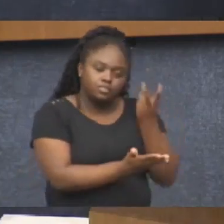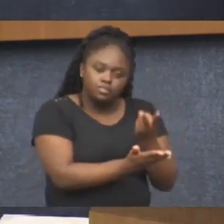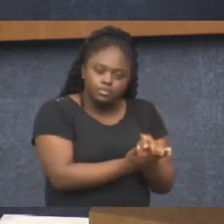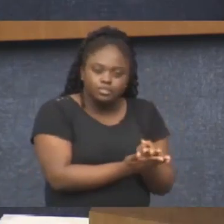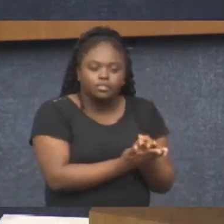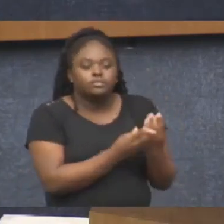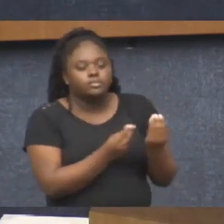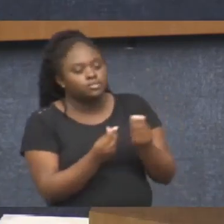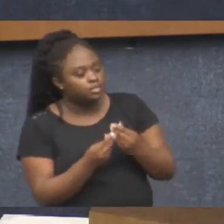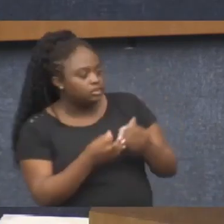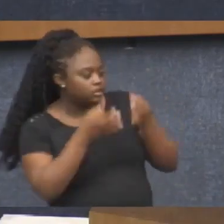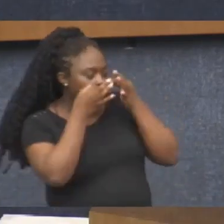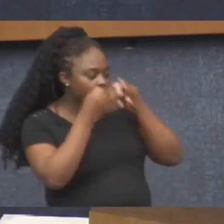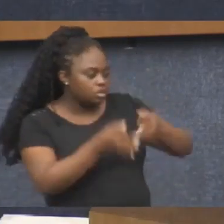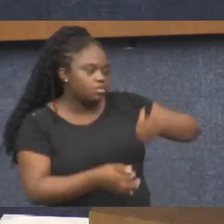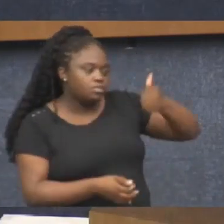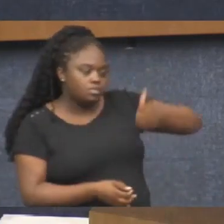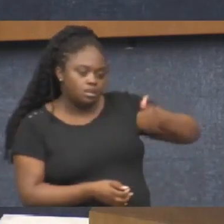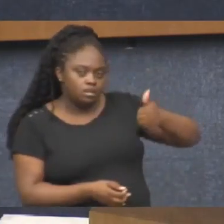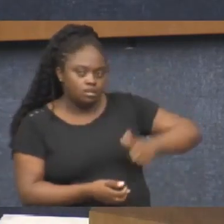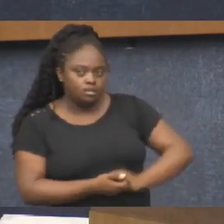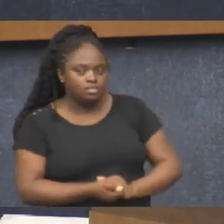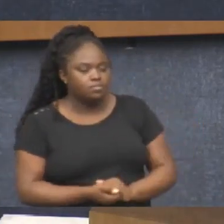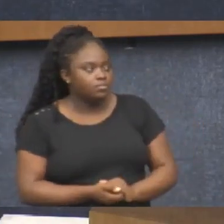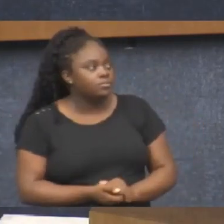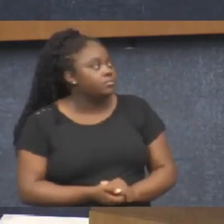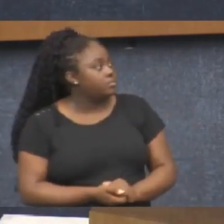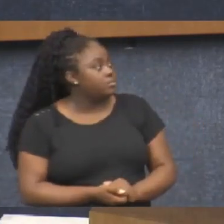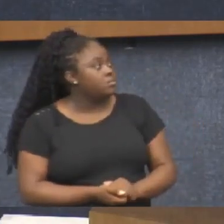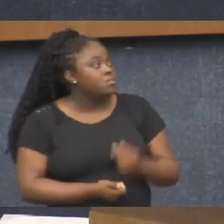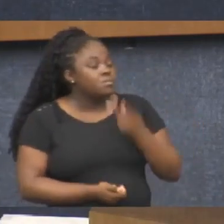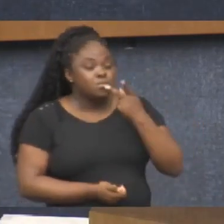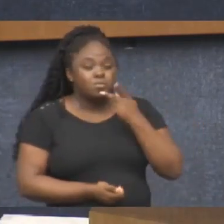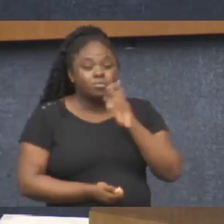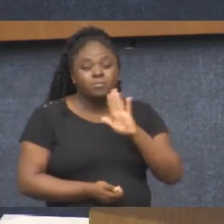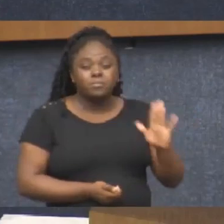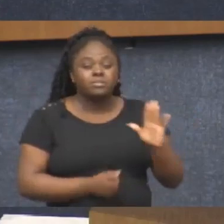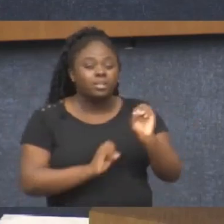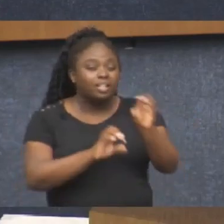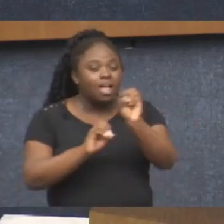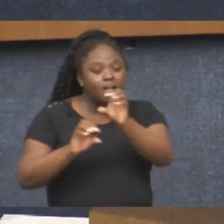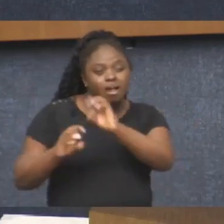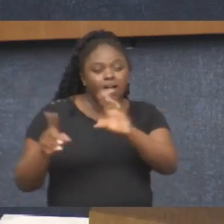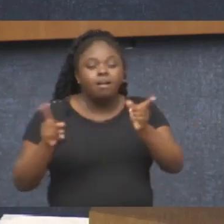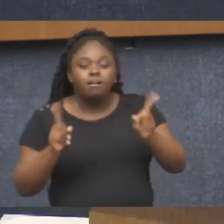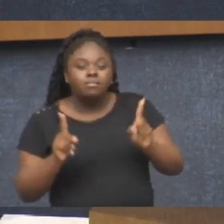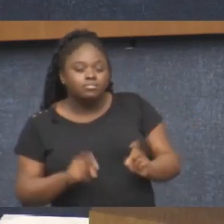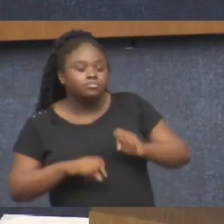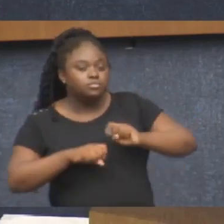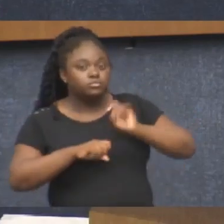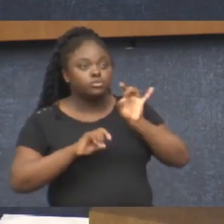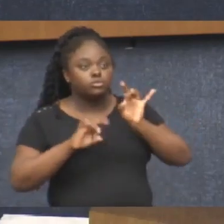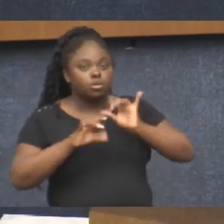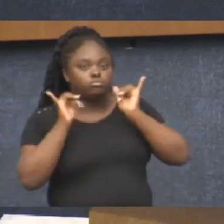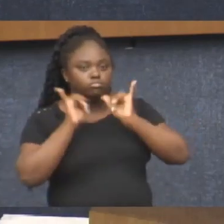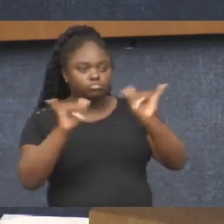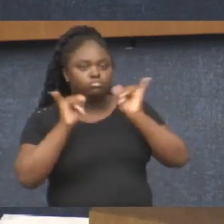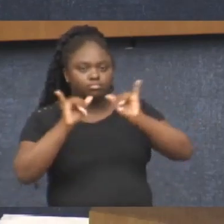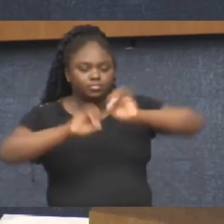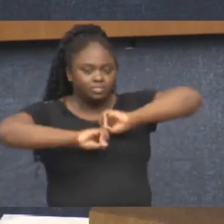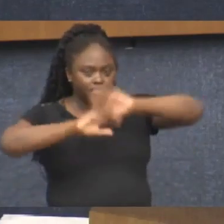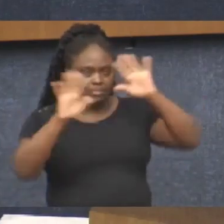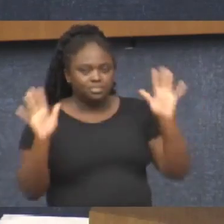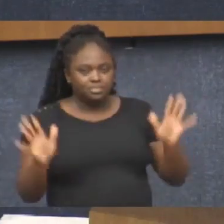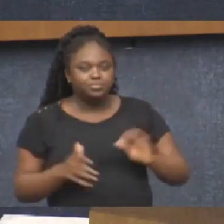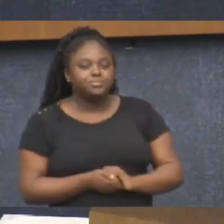condições sensíveis à atenção primária. Então, vou falar muito XAP daqui para frente. Prometo não ser muito acadêmico, para que fique bem claro aqui o que a gente está querendo trazer,